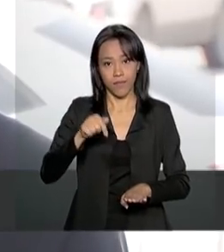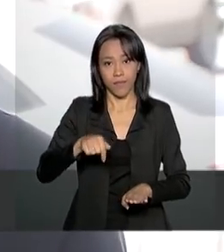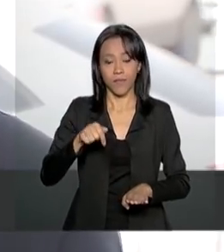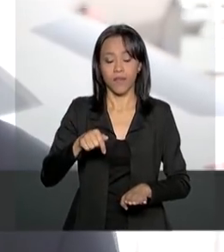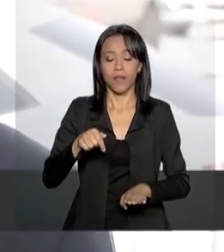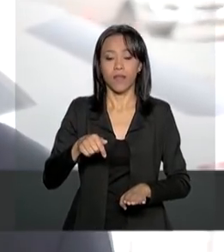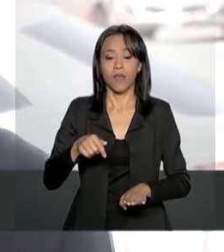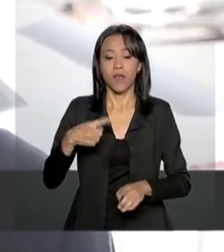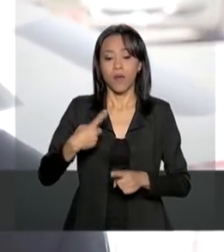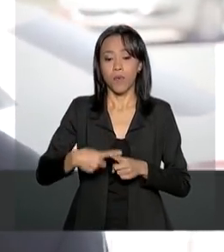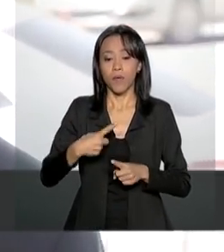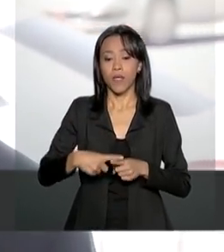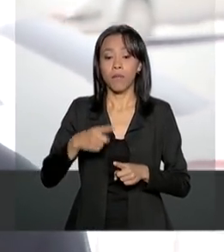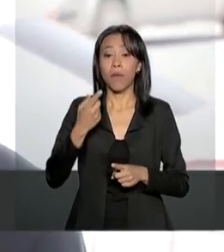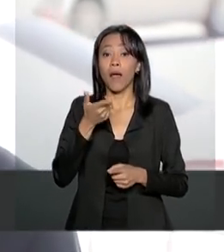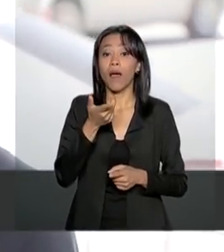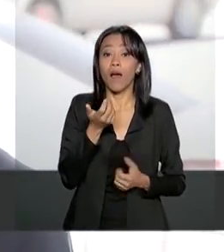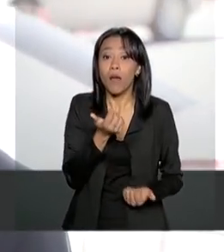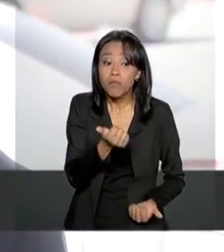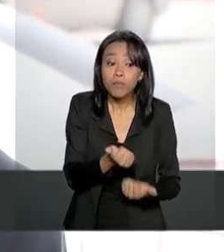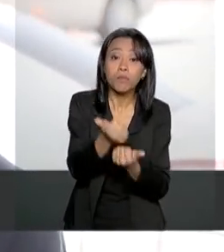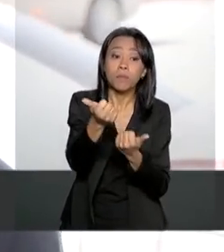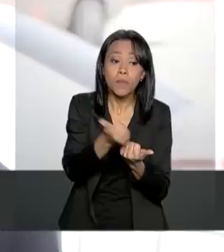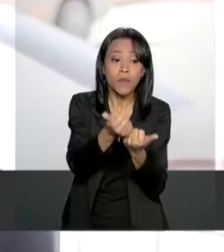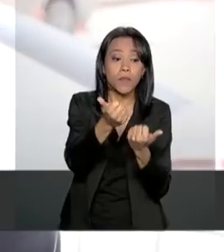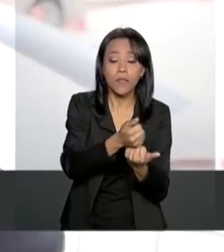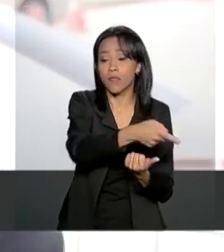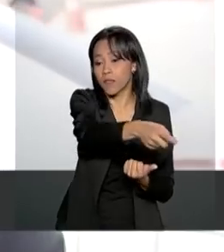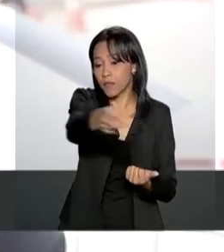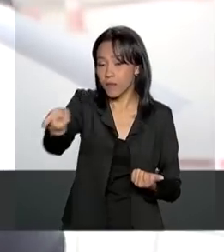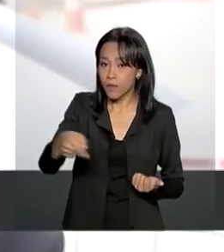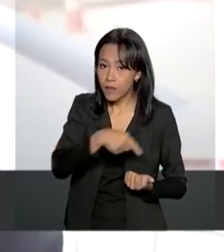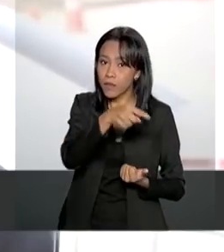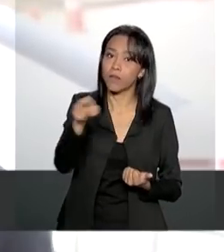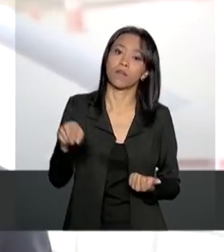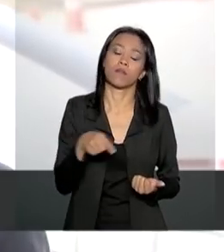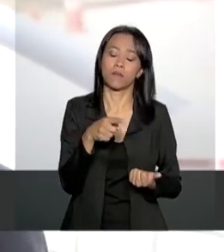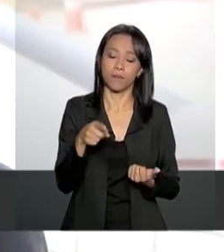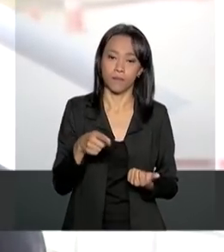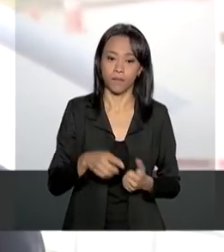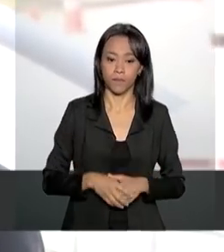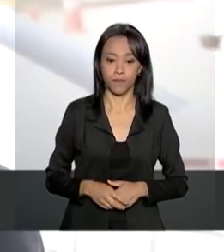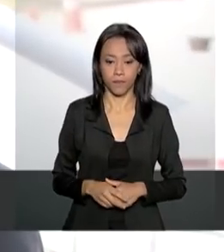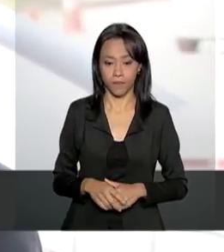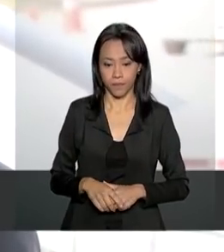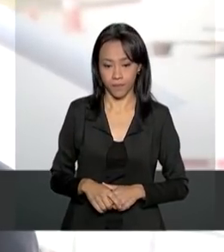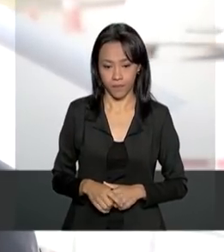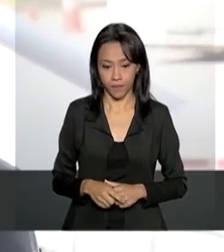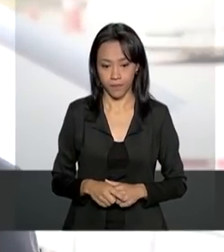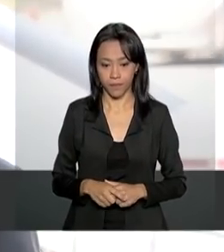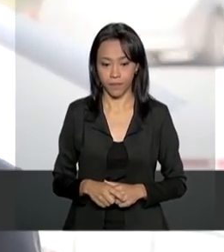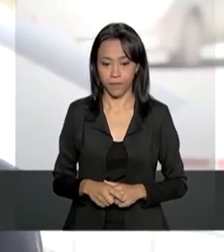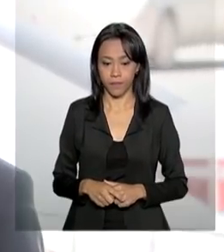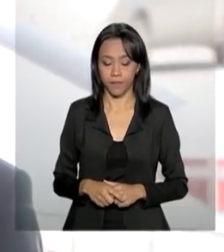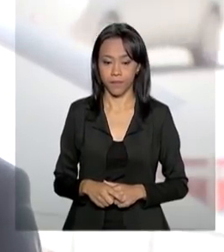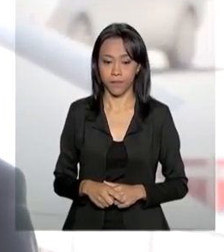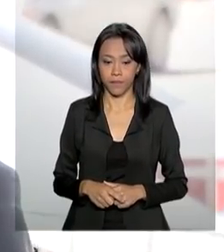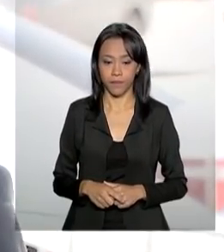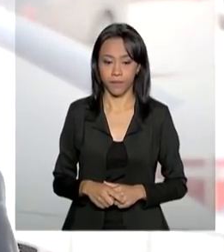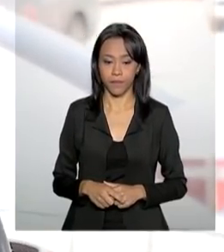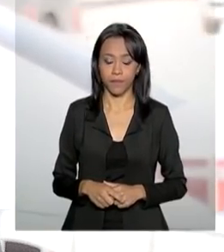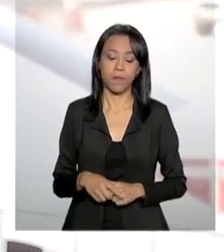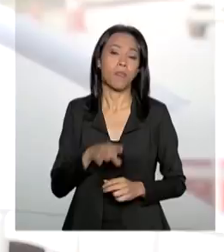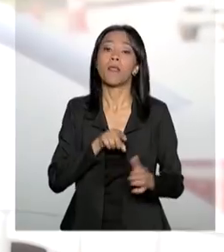Pública, justamente para dar essa prestação de assistência a posteriori. O que eles estão reclamando é que eles não